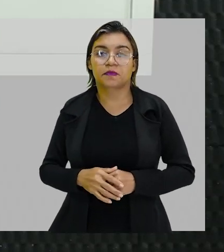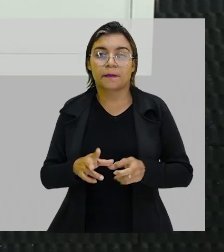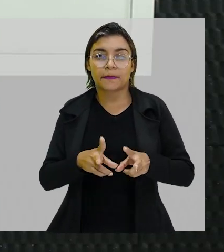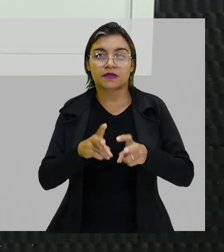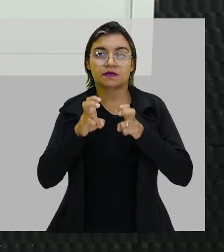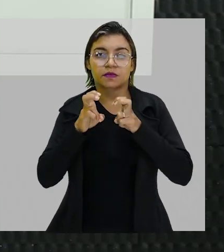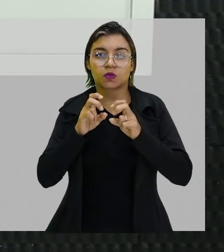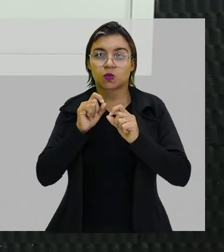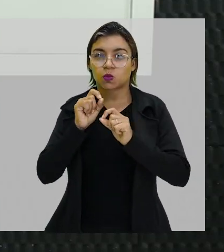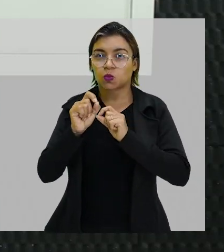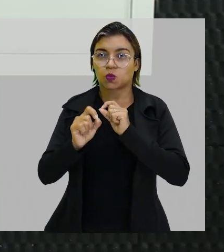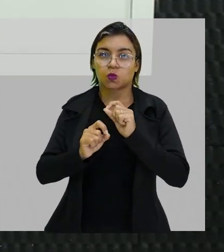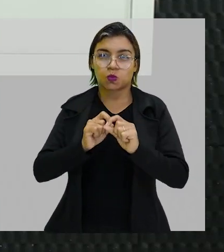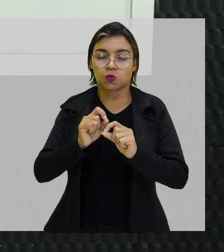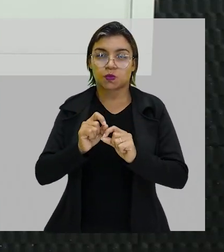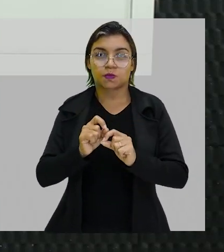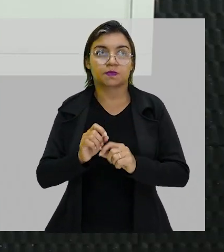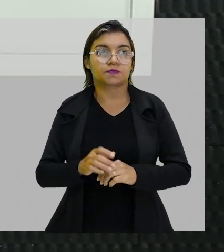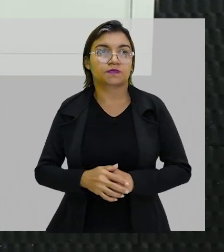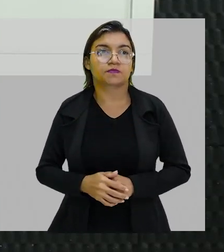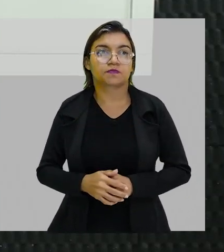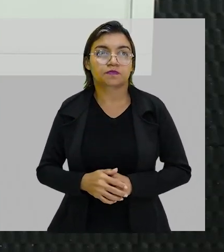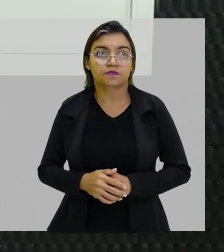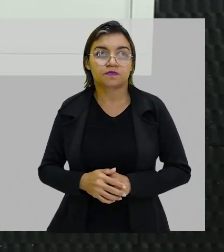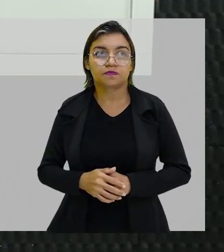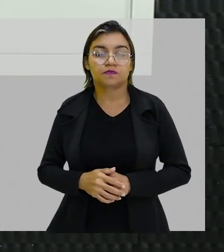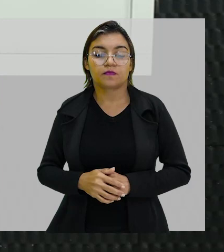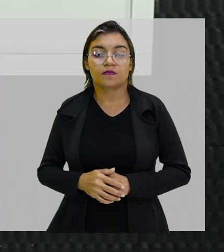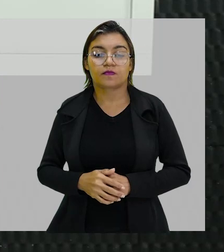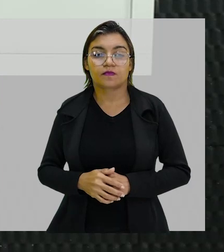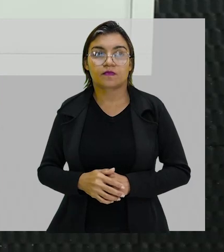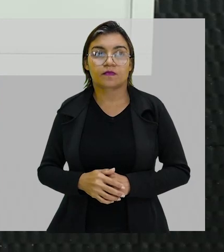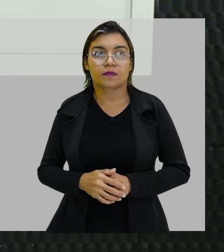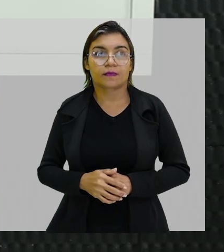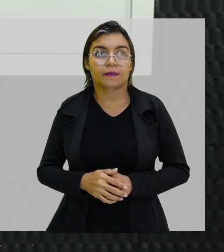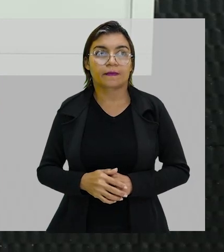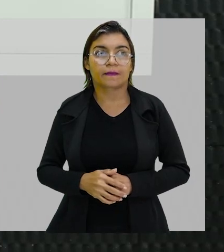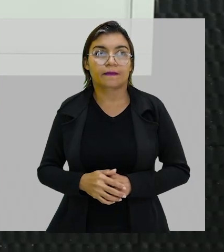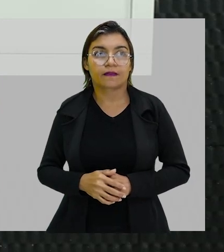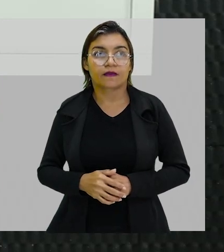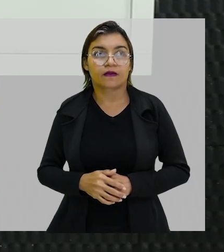que o ângulo, né, normal a esta área A,